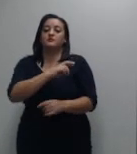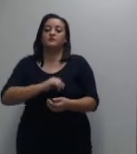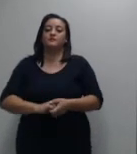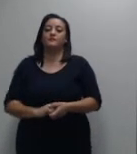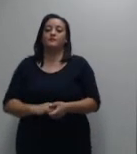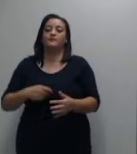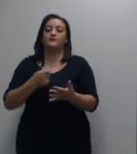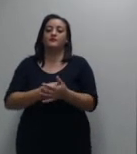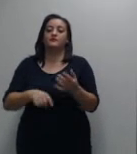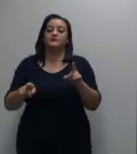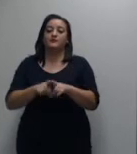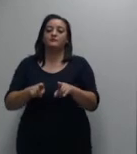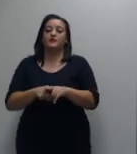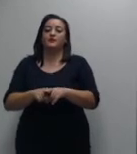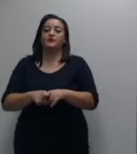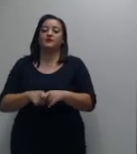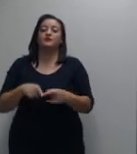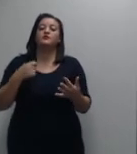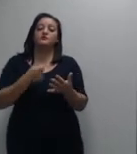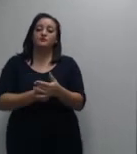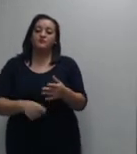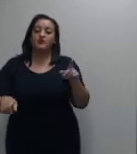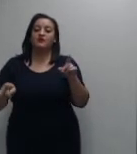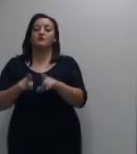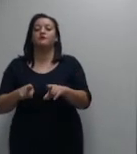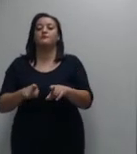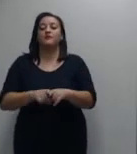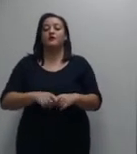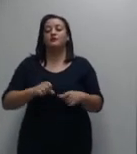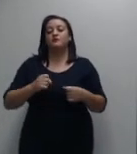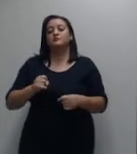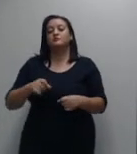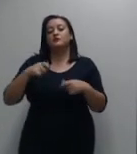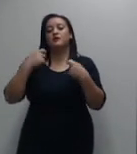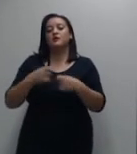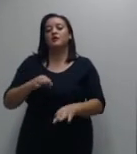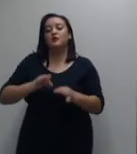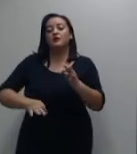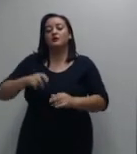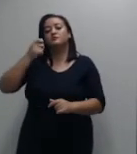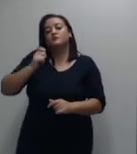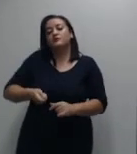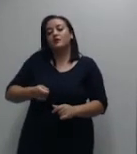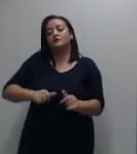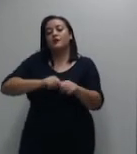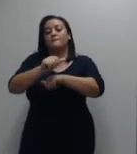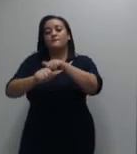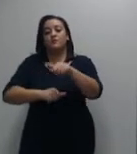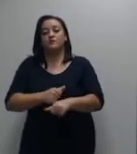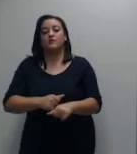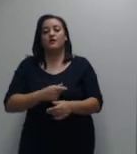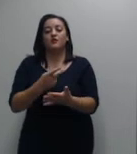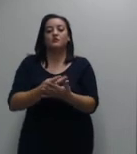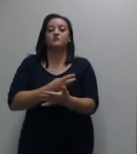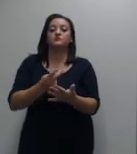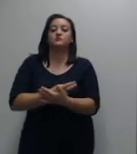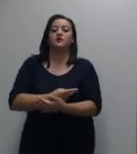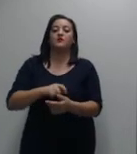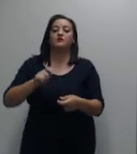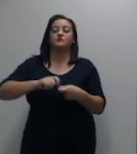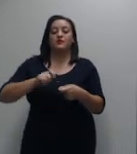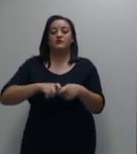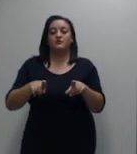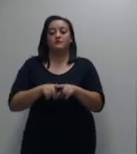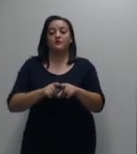exequente que se obriga EA sentença foi reformada a reparar os danos que o executado a Sofia